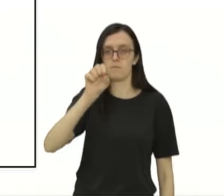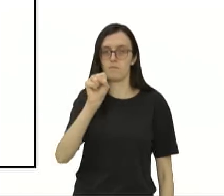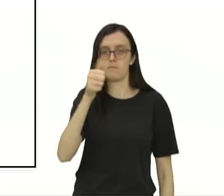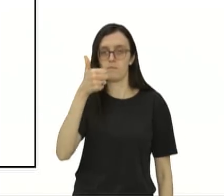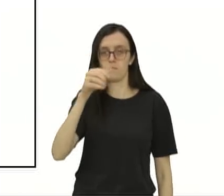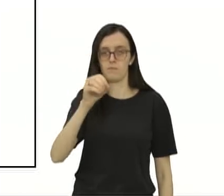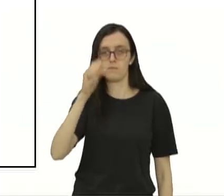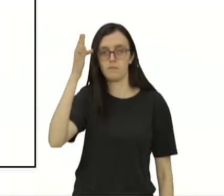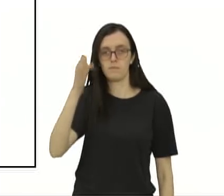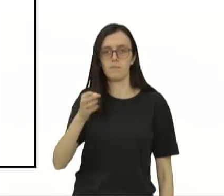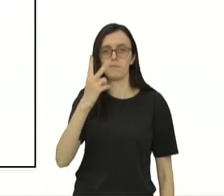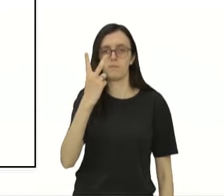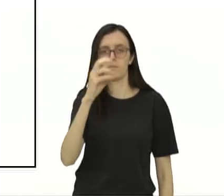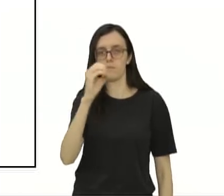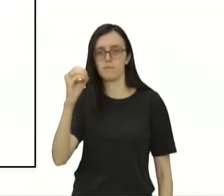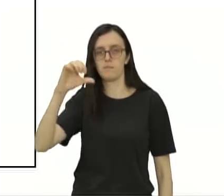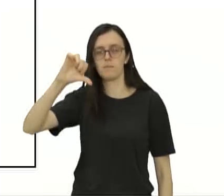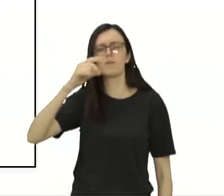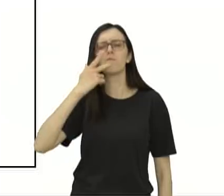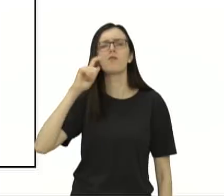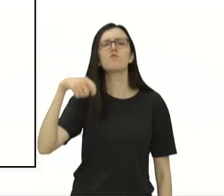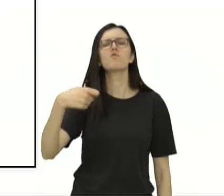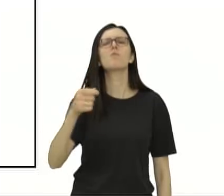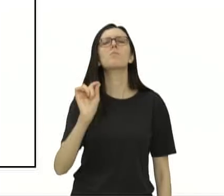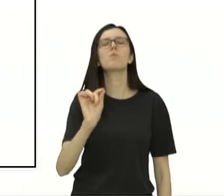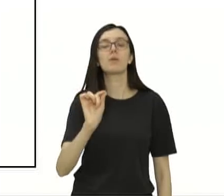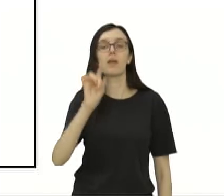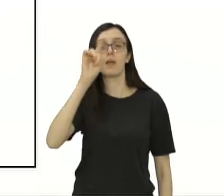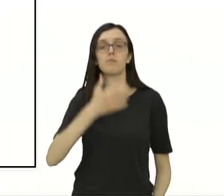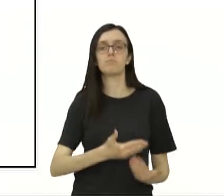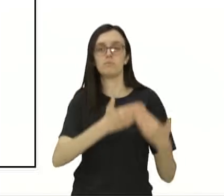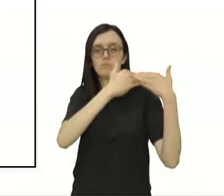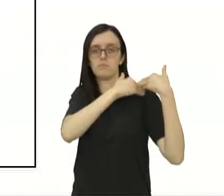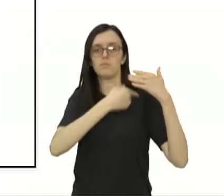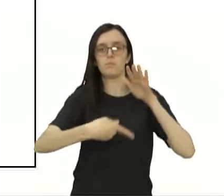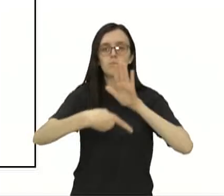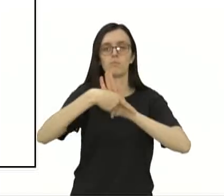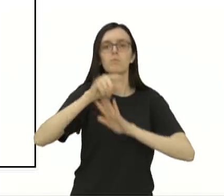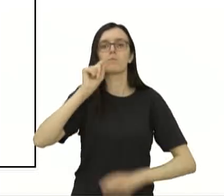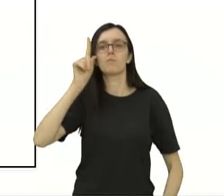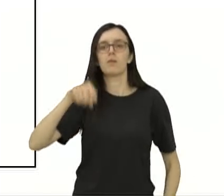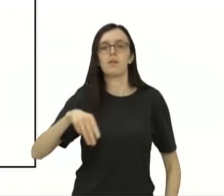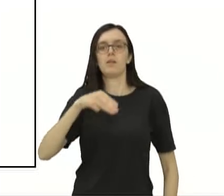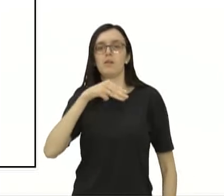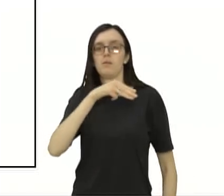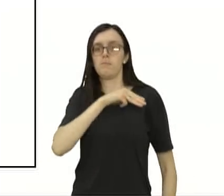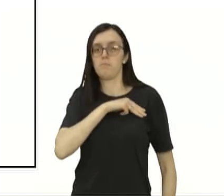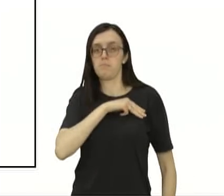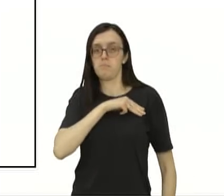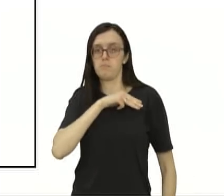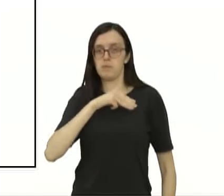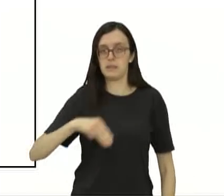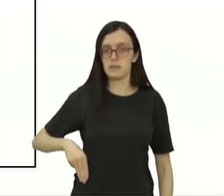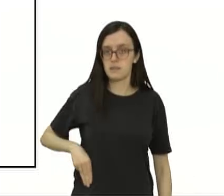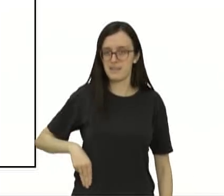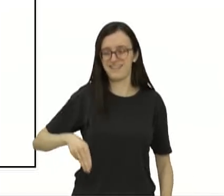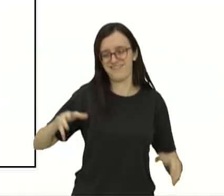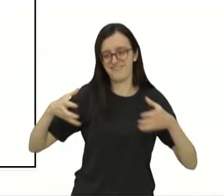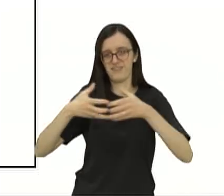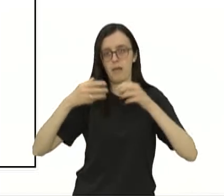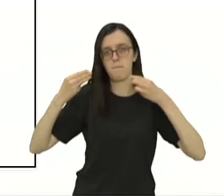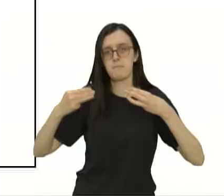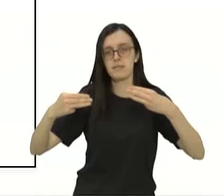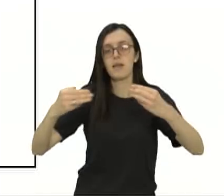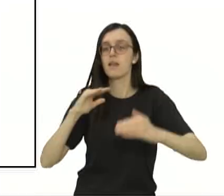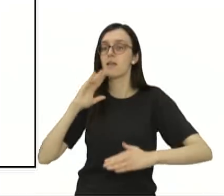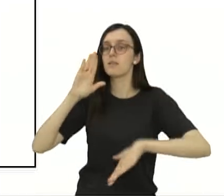9.810 de 2009, fala que é responsabilidade do Ministério do Desenvolvimento Regional. Então,